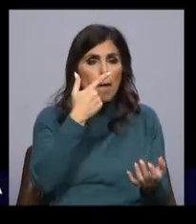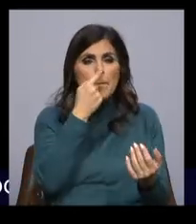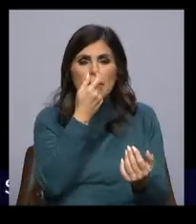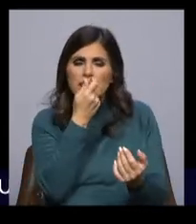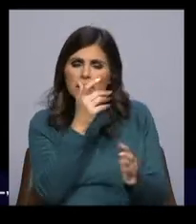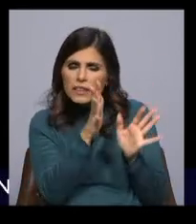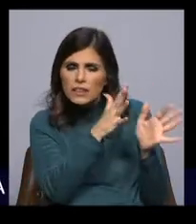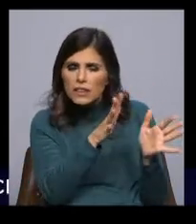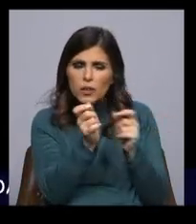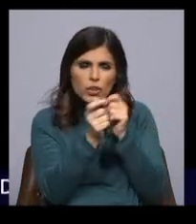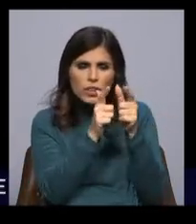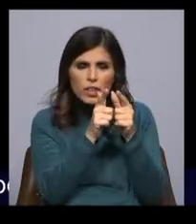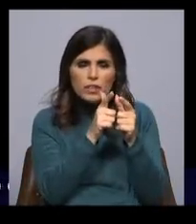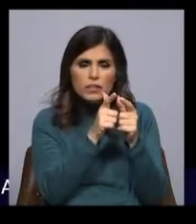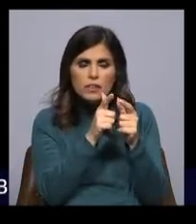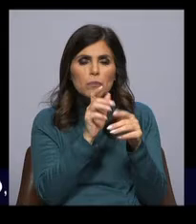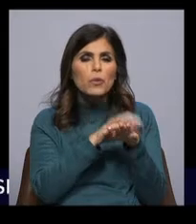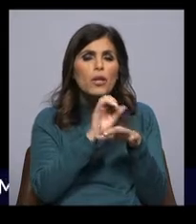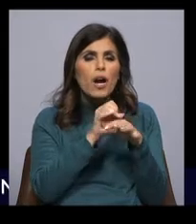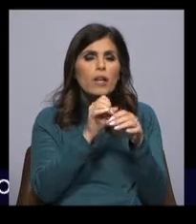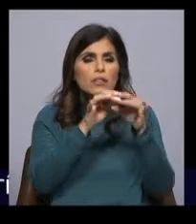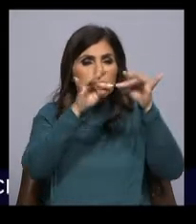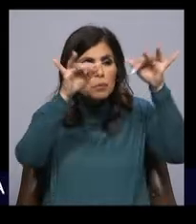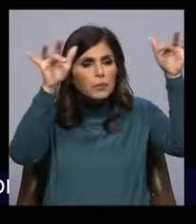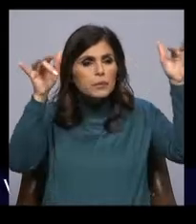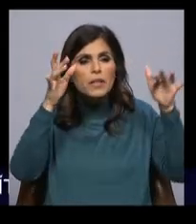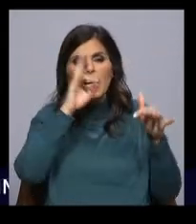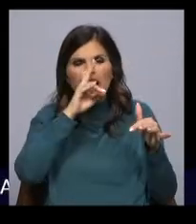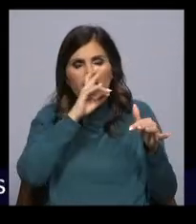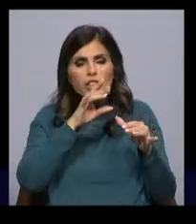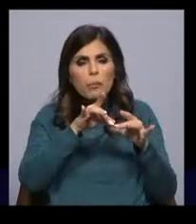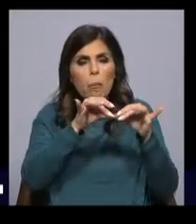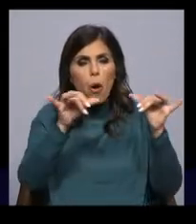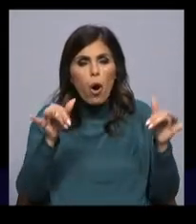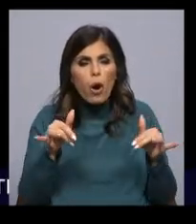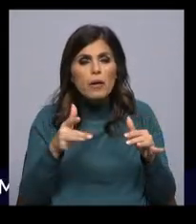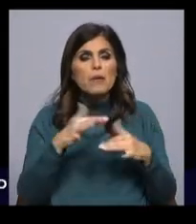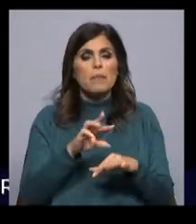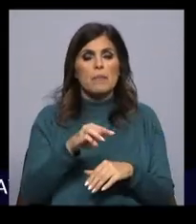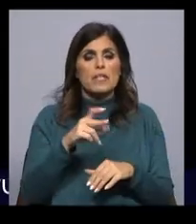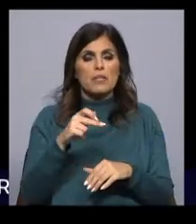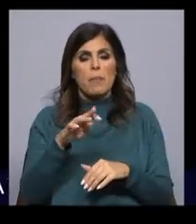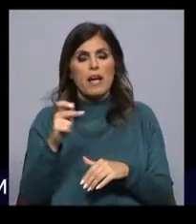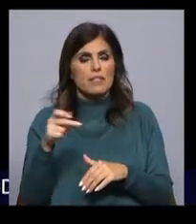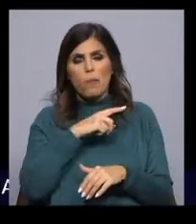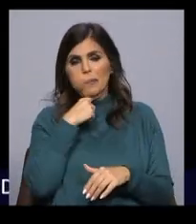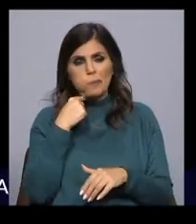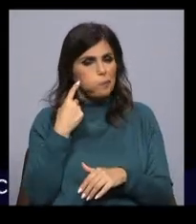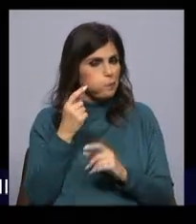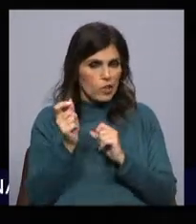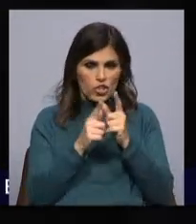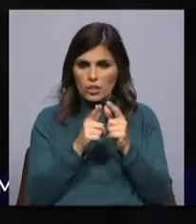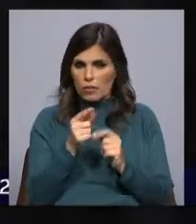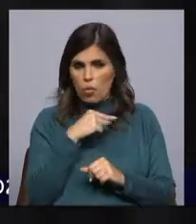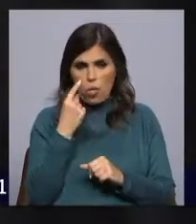com o colapso de grandes nuvens de gás e de poeira, mas não tiveram massa suficiente para se tornar uma estrela e também pela